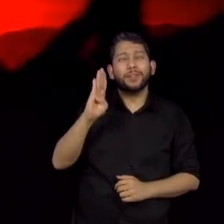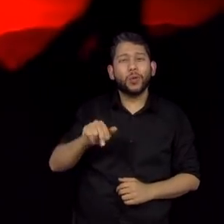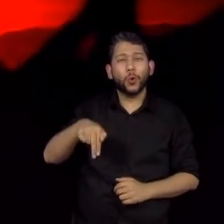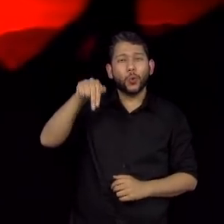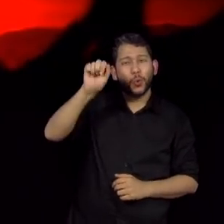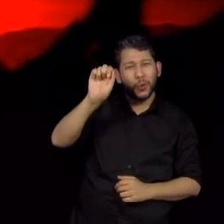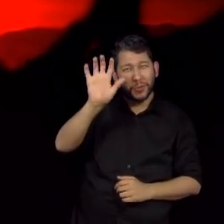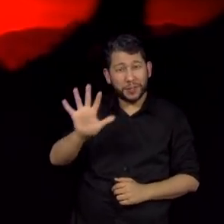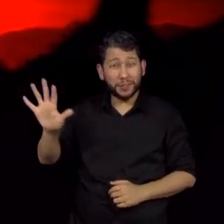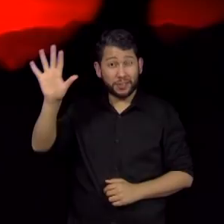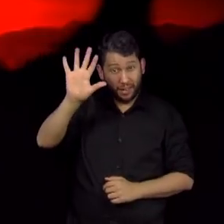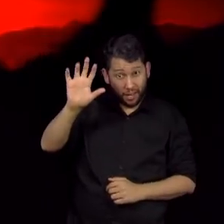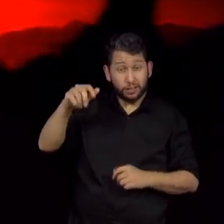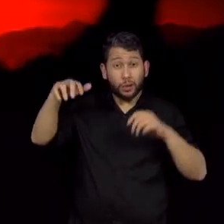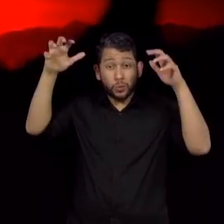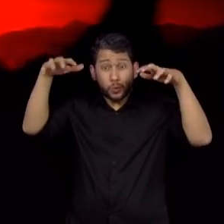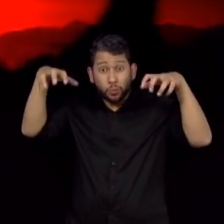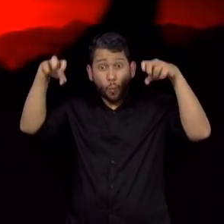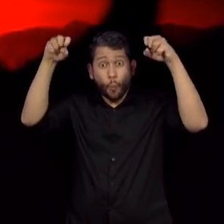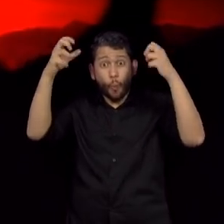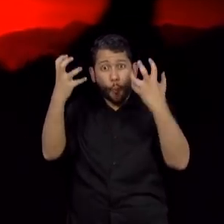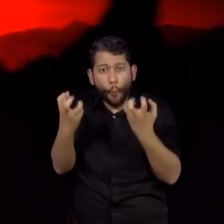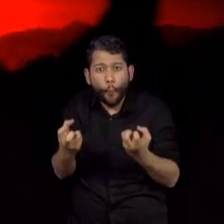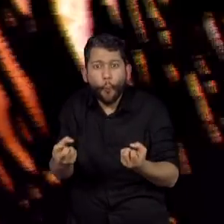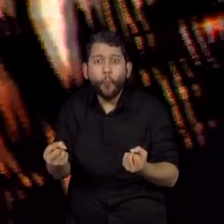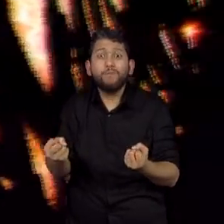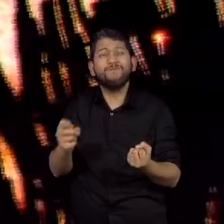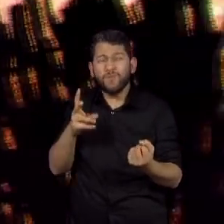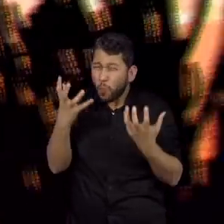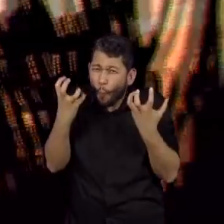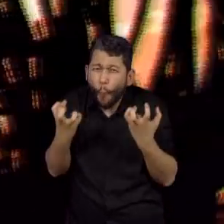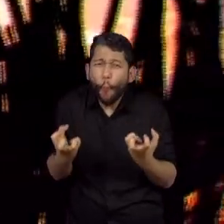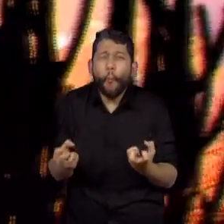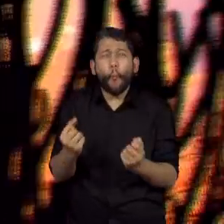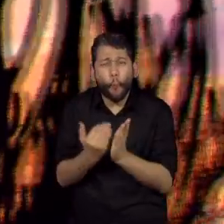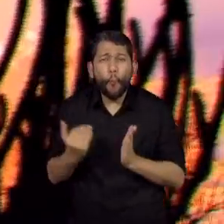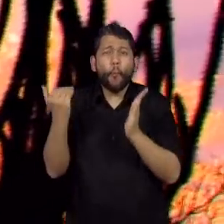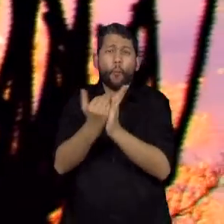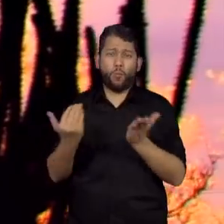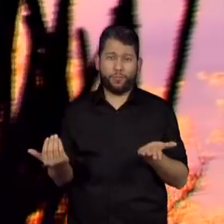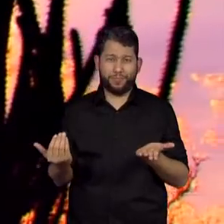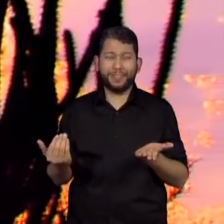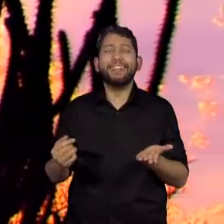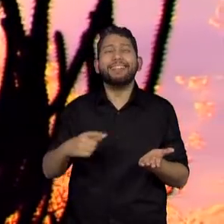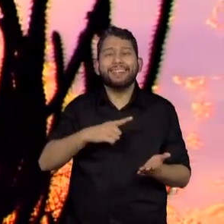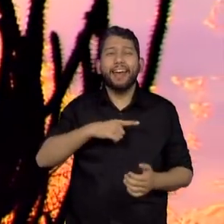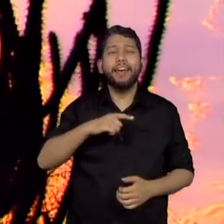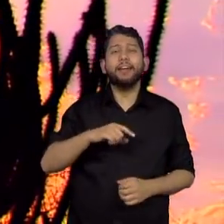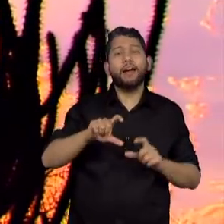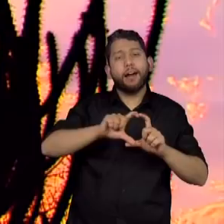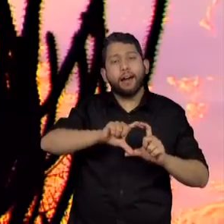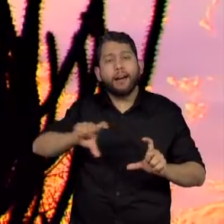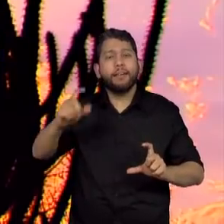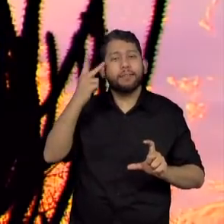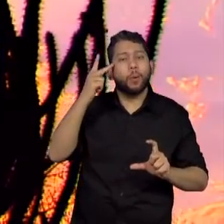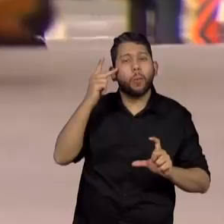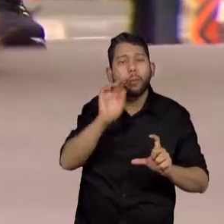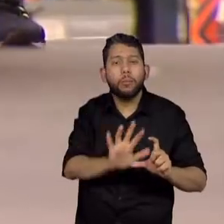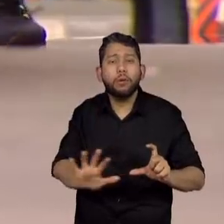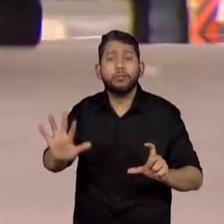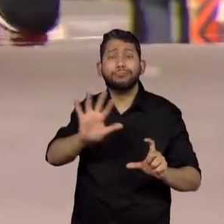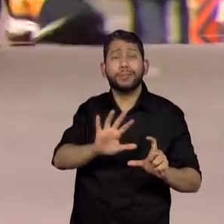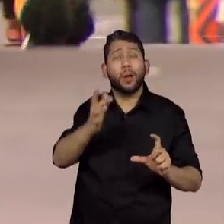indicam que pode ficar árido. A região Sudeste, que aglomera,